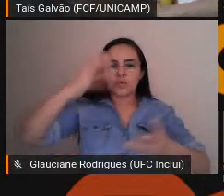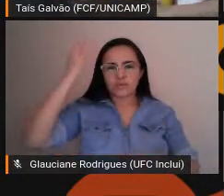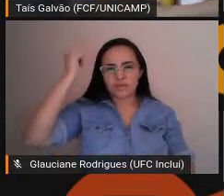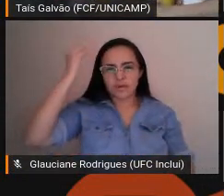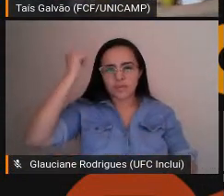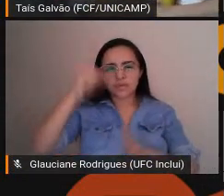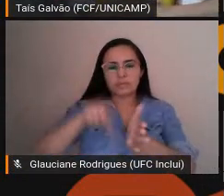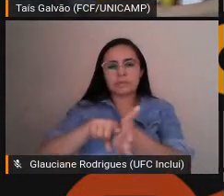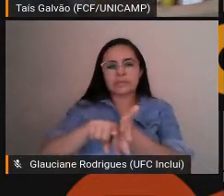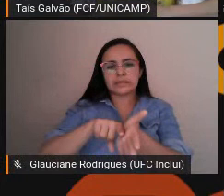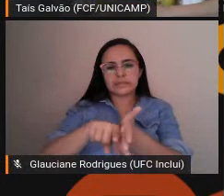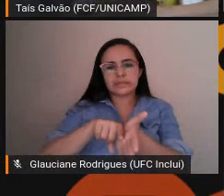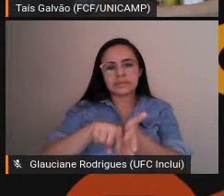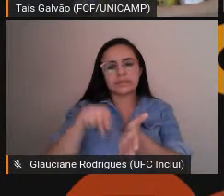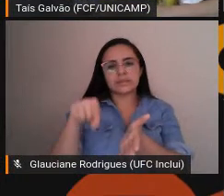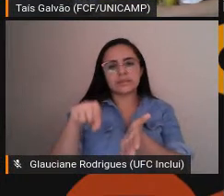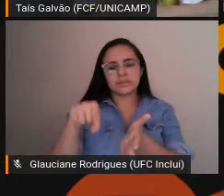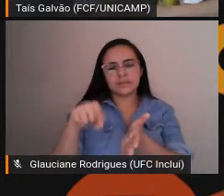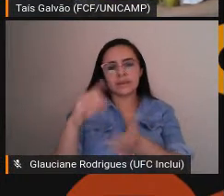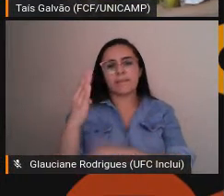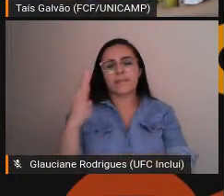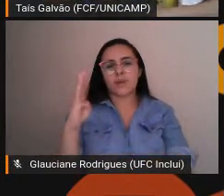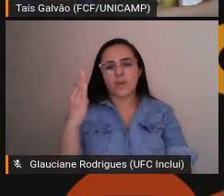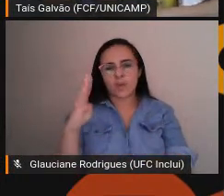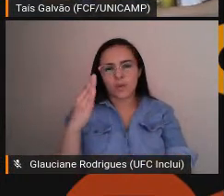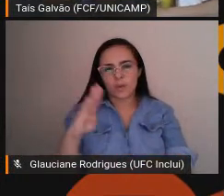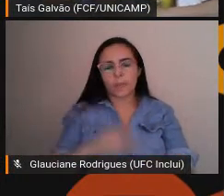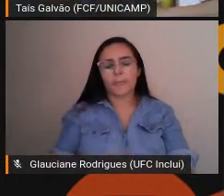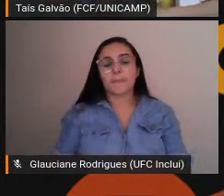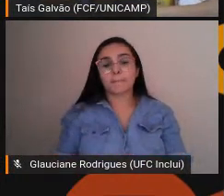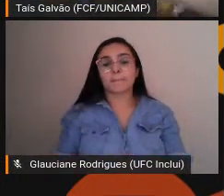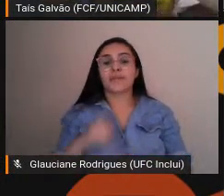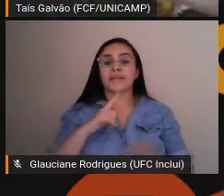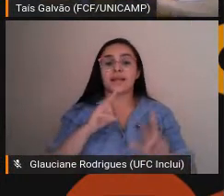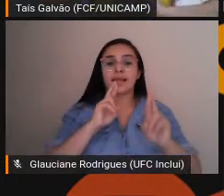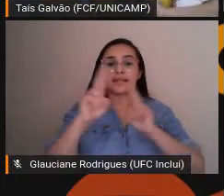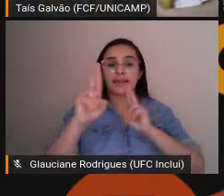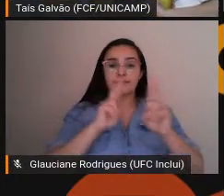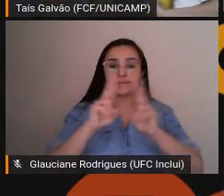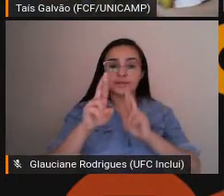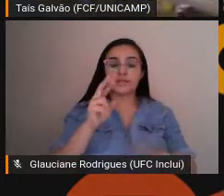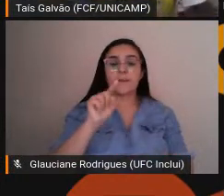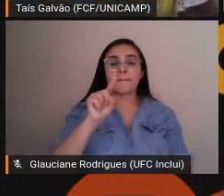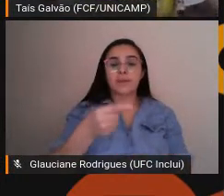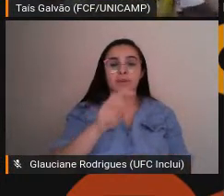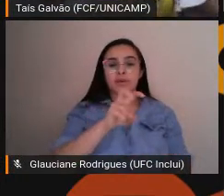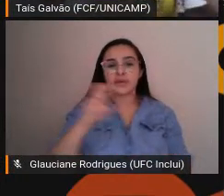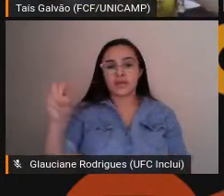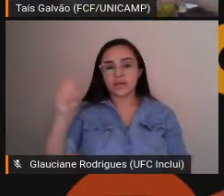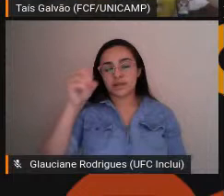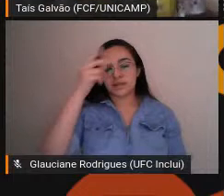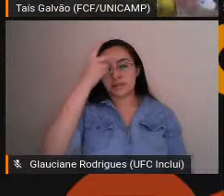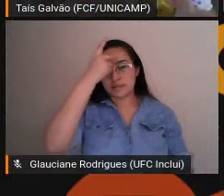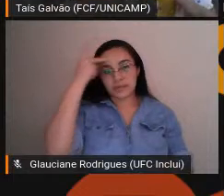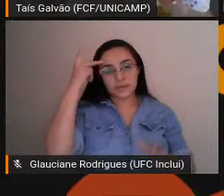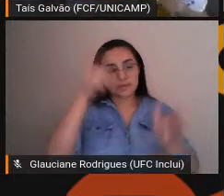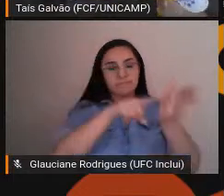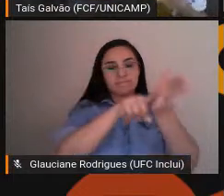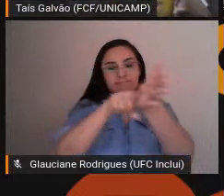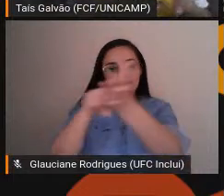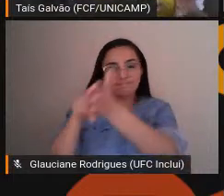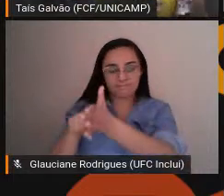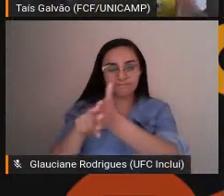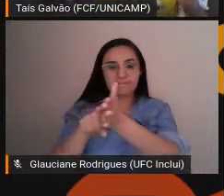básica, biológica, e ele entrevistou, então, 1.500 pesquisadores de alta performance, e a maioria